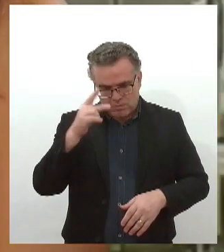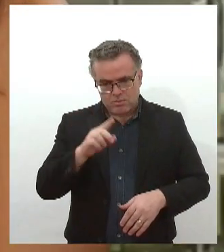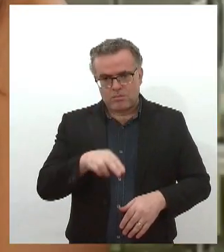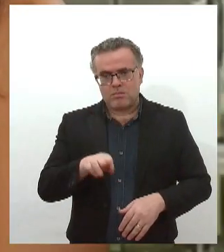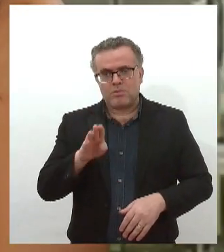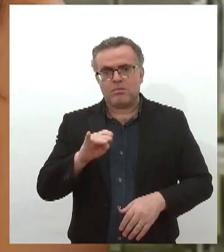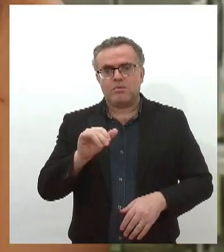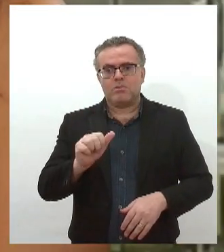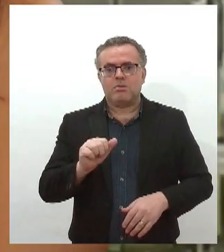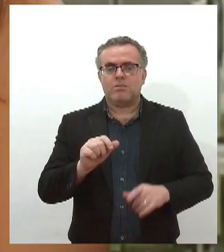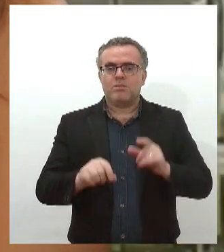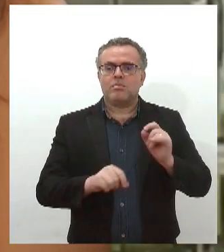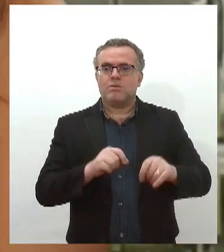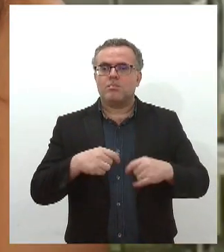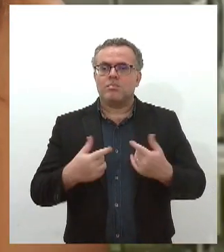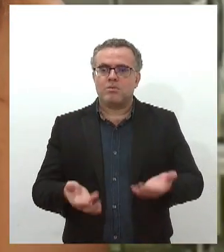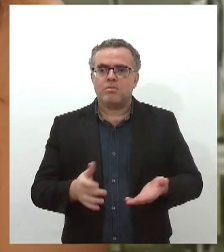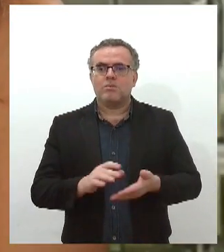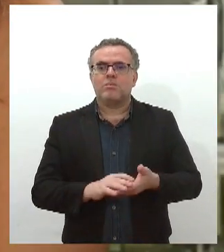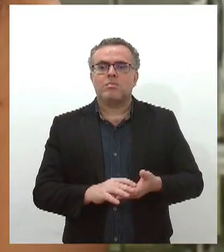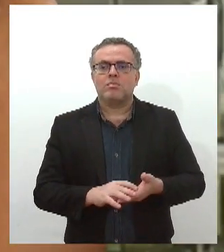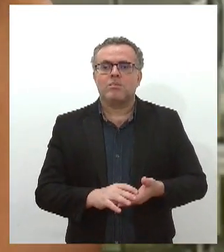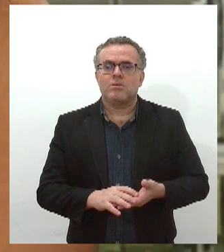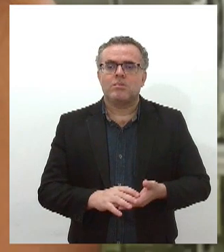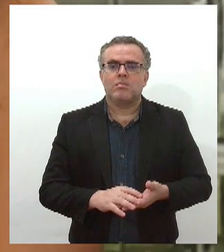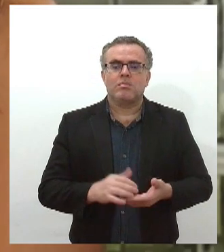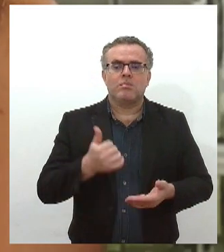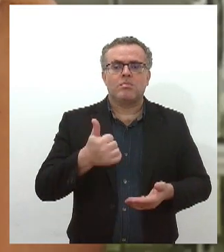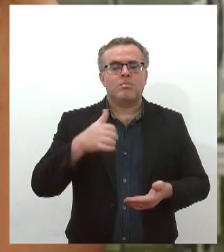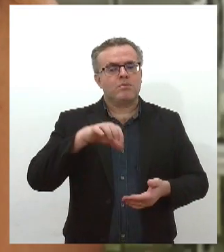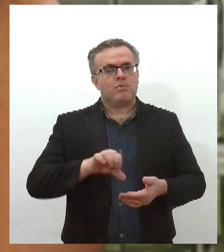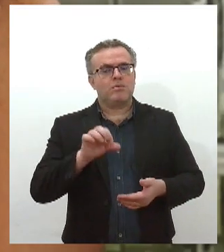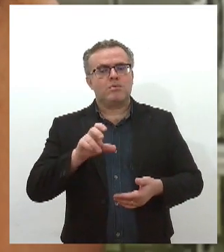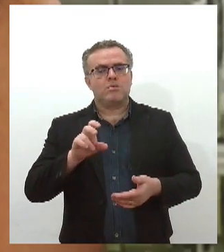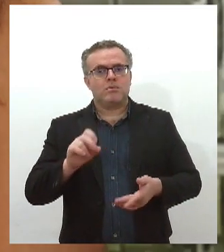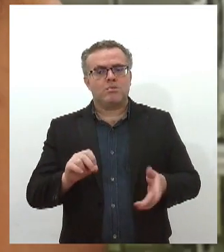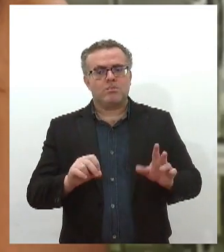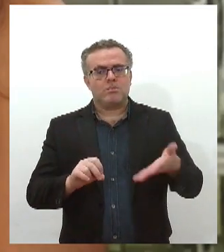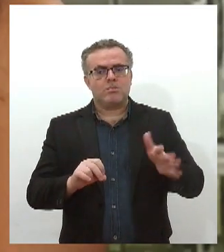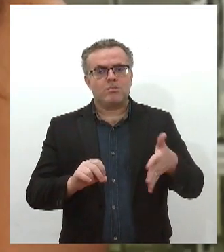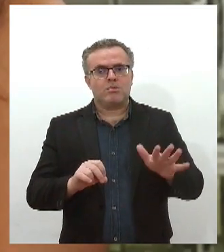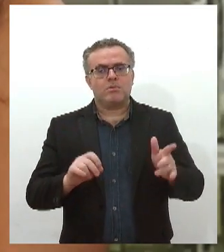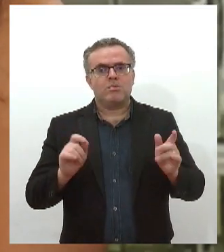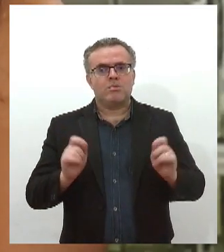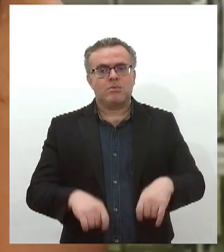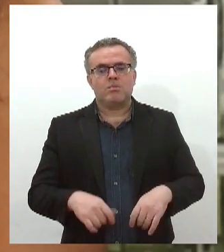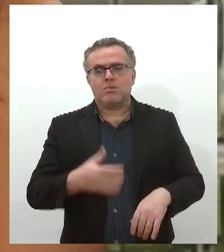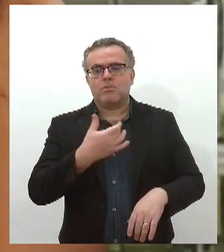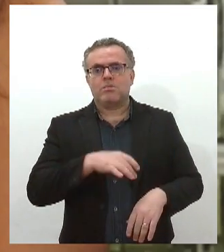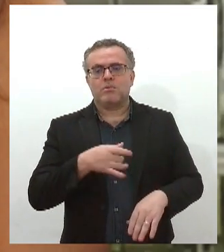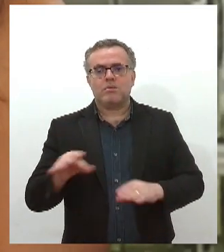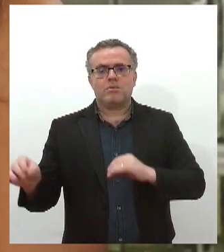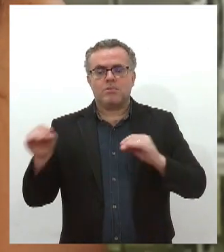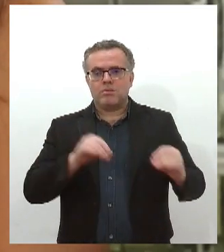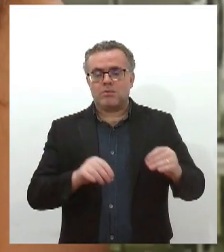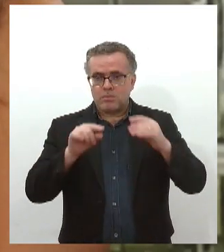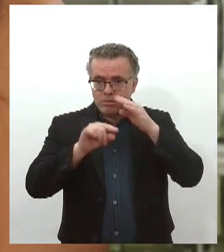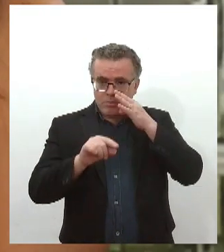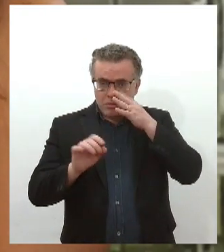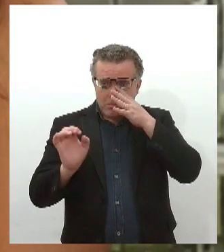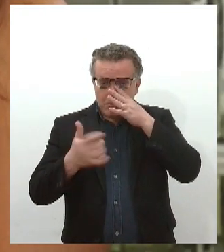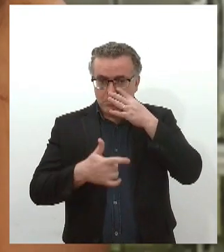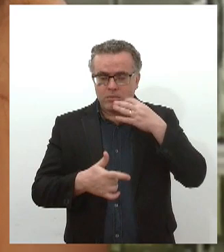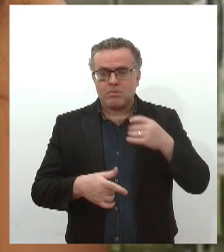Macedo, né? Que ela foi eleita na década de 50, né? Ela era de Esplanada, na Bahia, mas foi morar lá em Estância, né? Que o marido dela